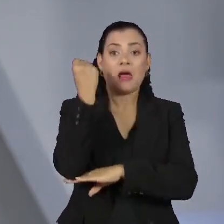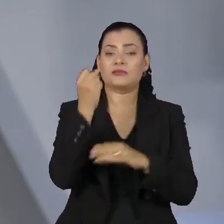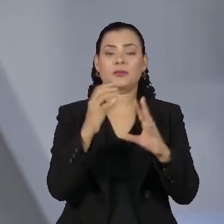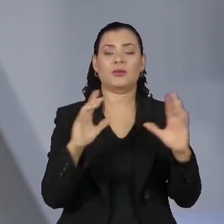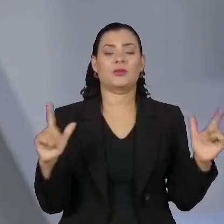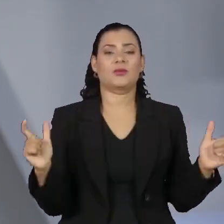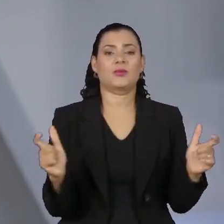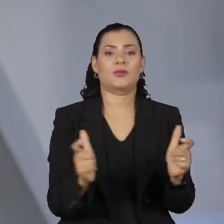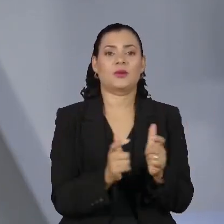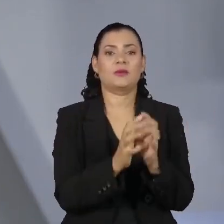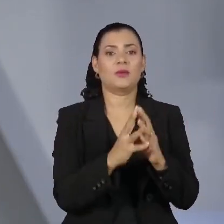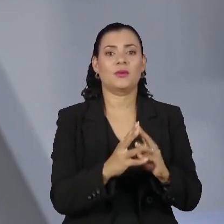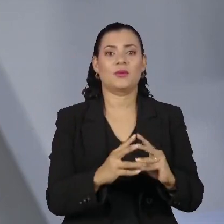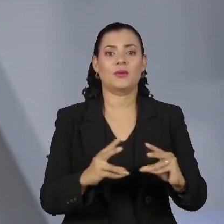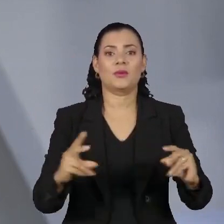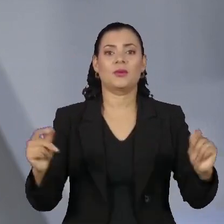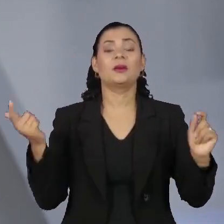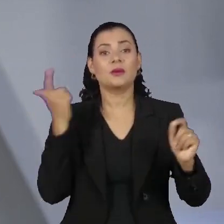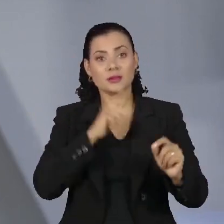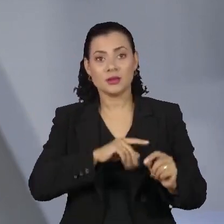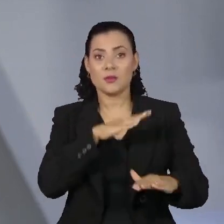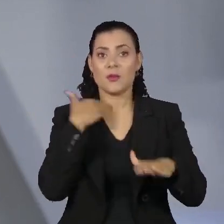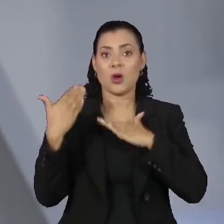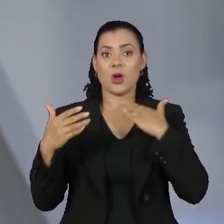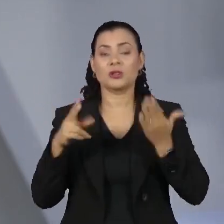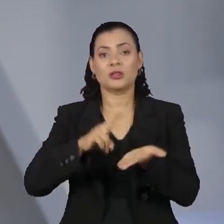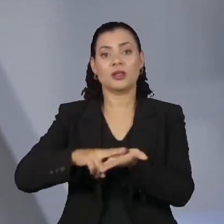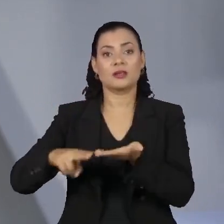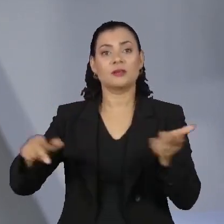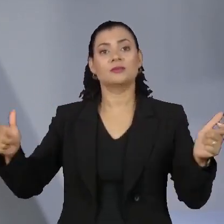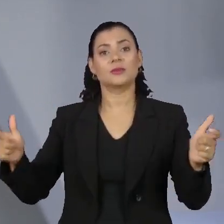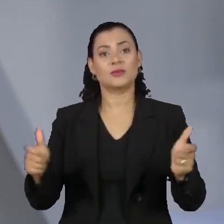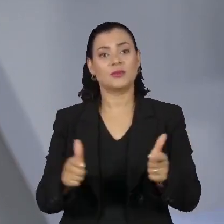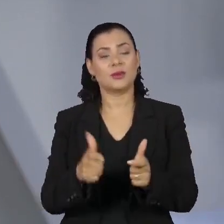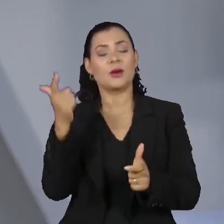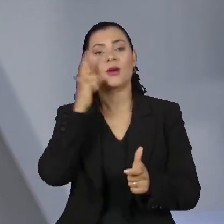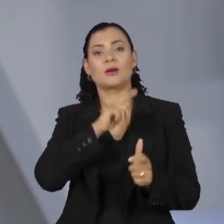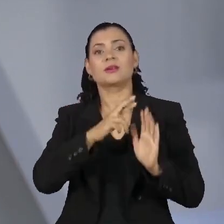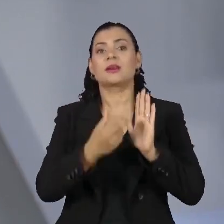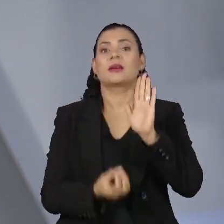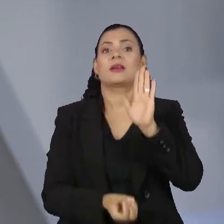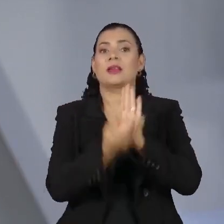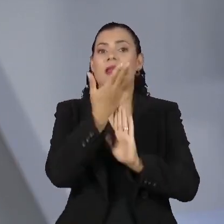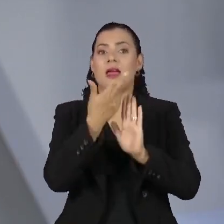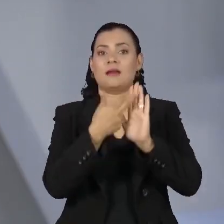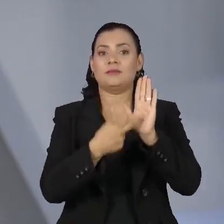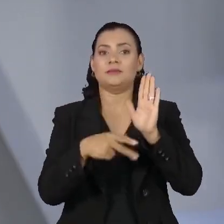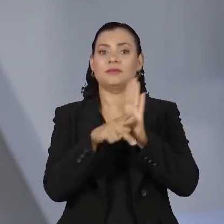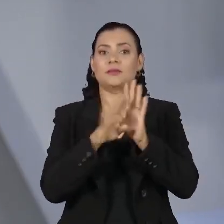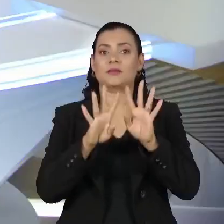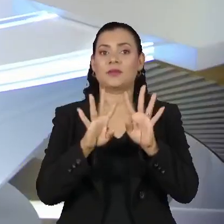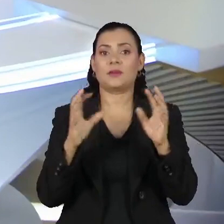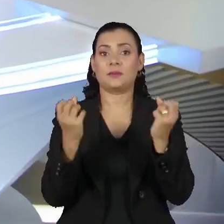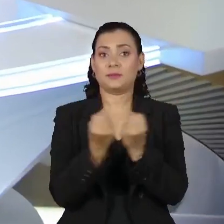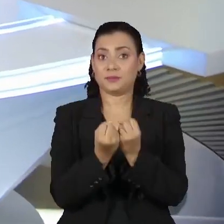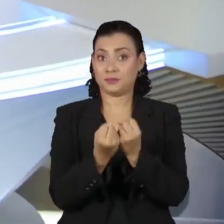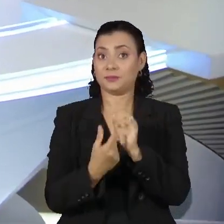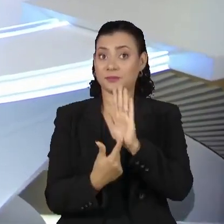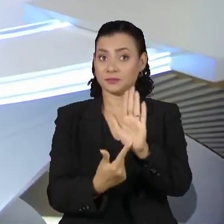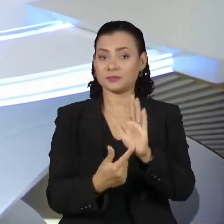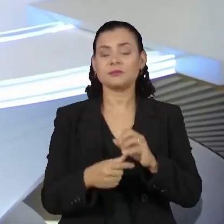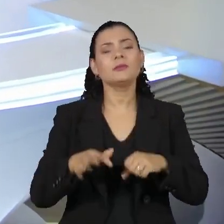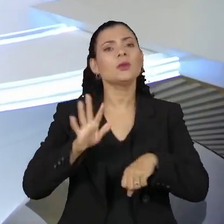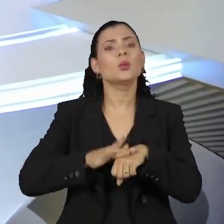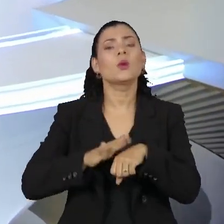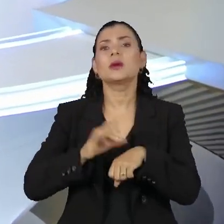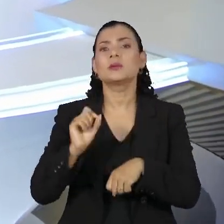da pandemia, com diminuição de mortes e internações, motivaram a resolução do comitê da OMS. A doença